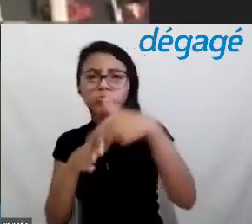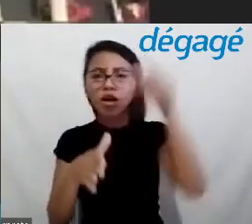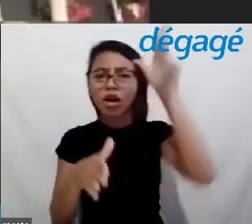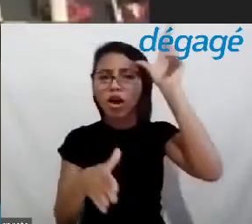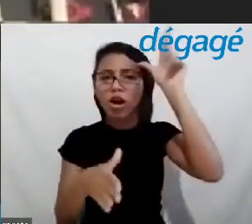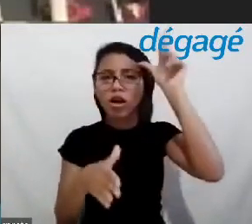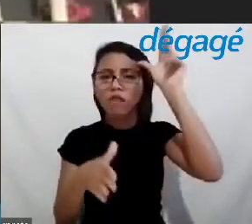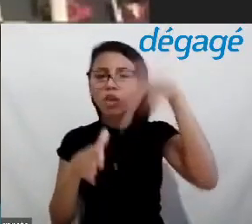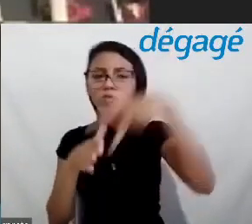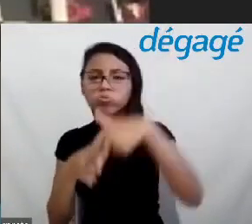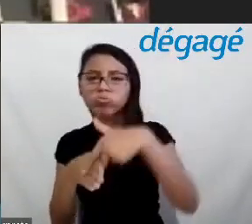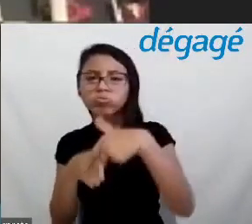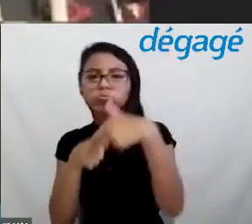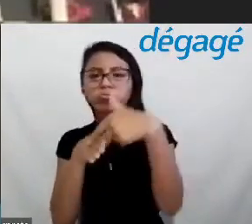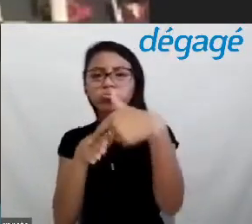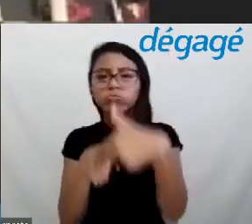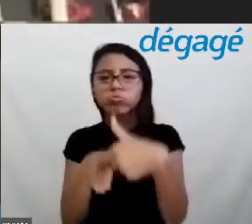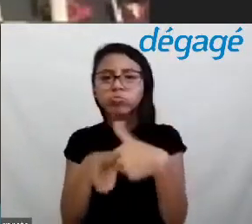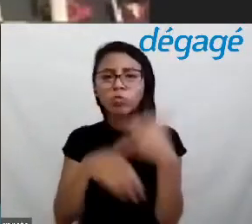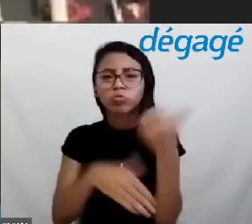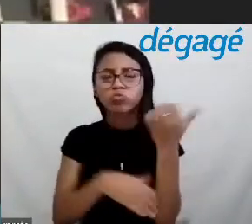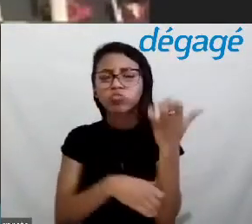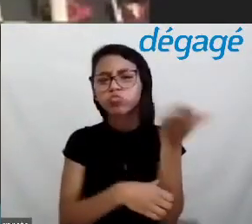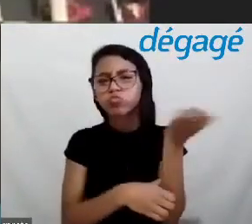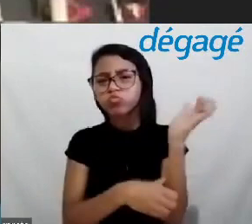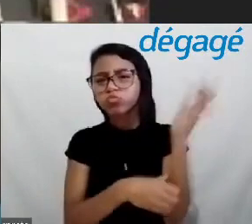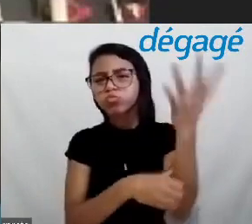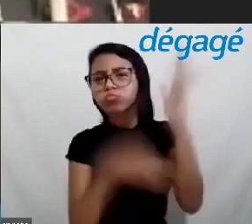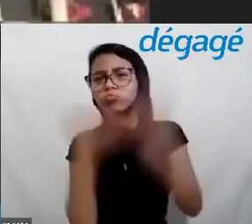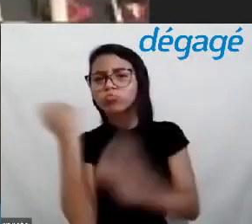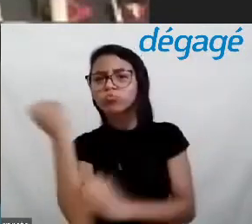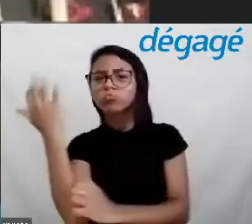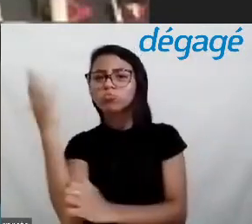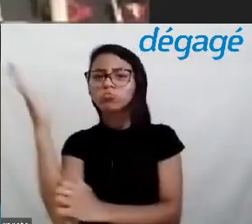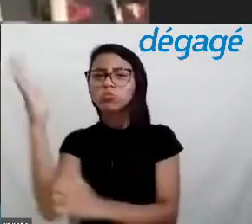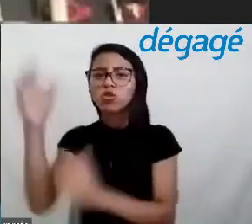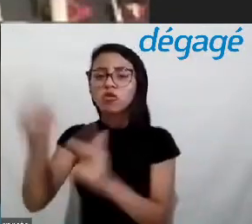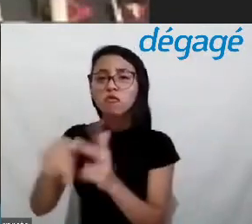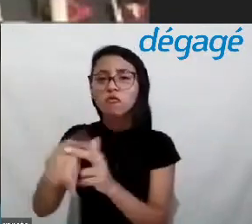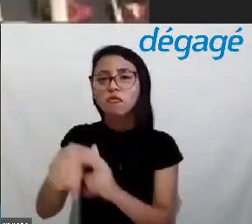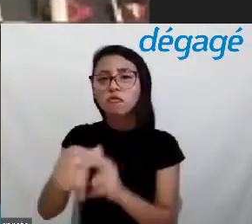em campos verdes me enterro, em terras